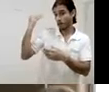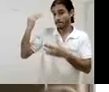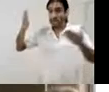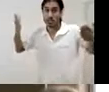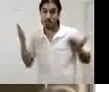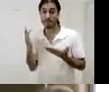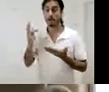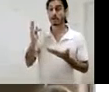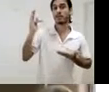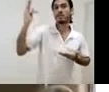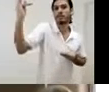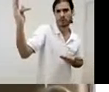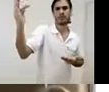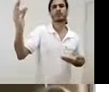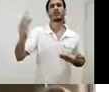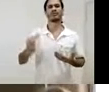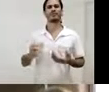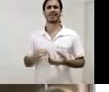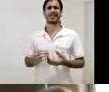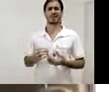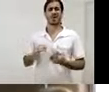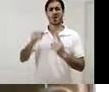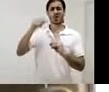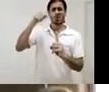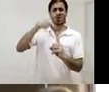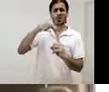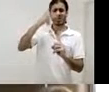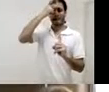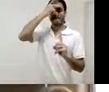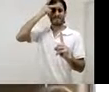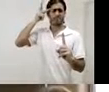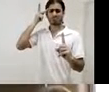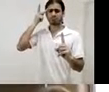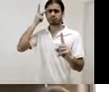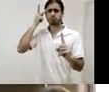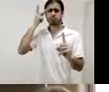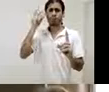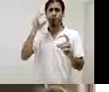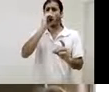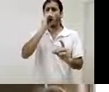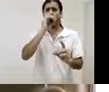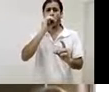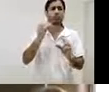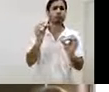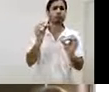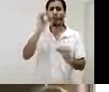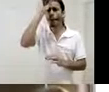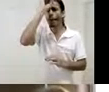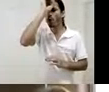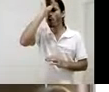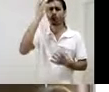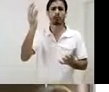futuro, é como se o sujeito fosse esvaziado desse sentido, não é? Então, sua ação, sim, era sempre